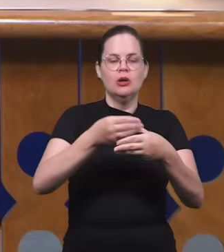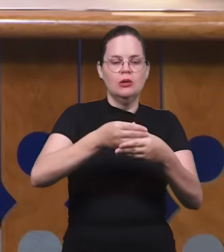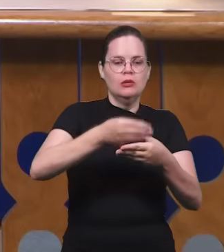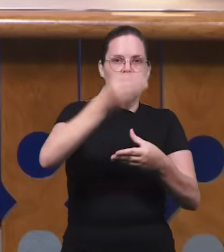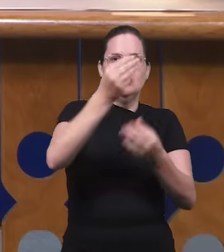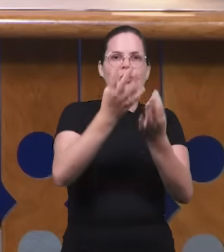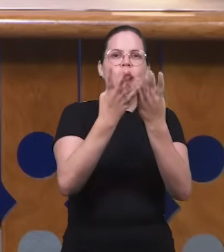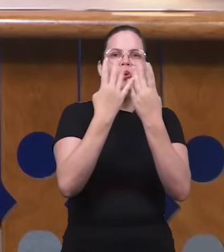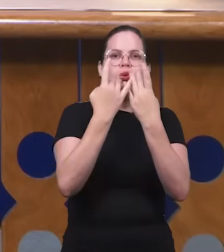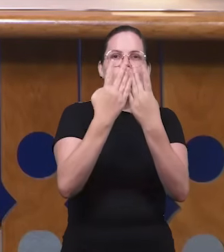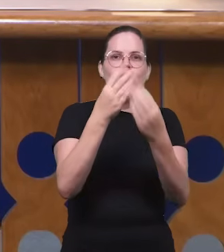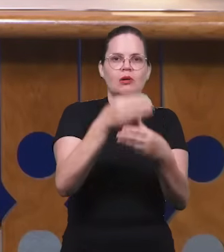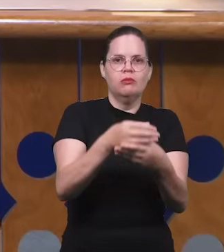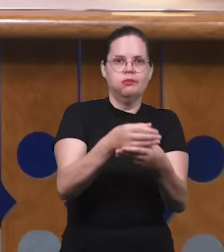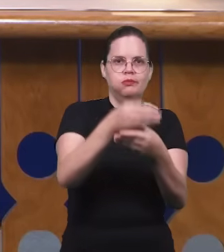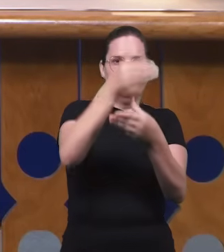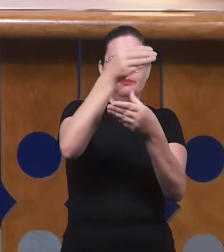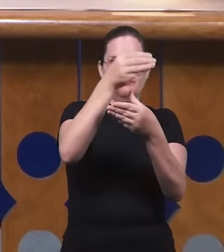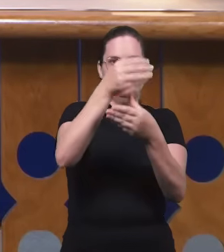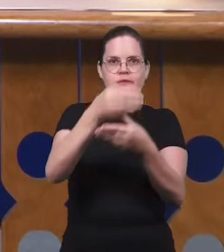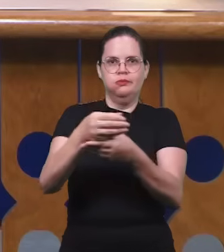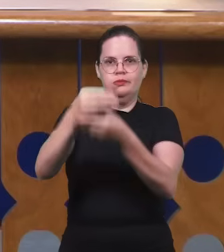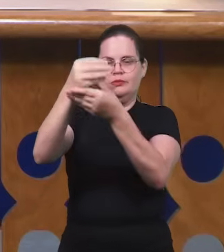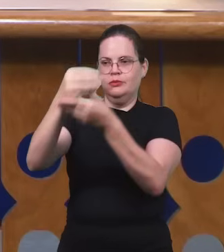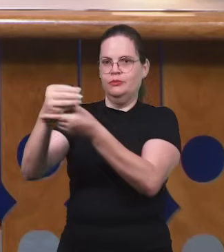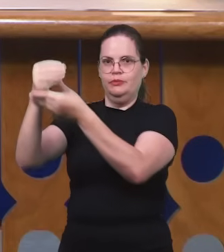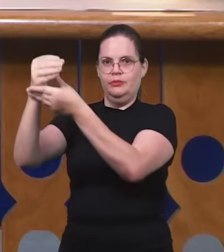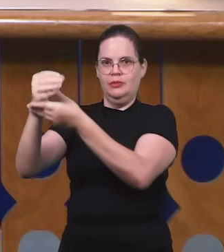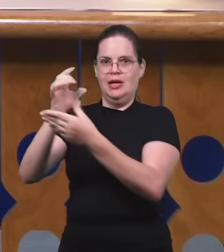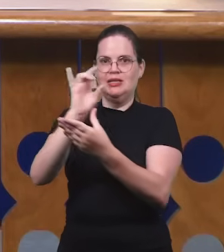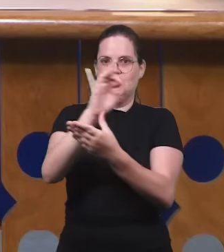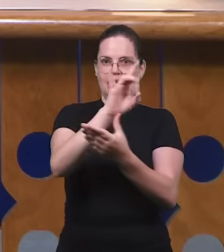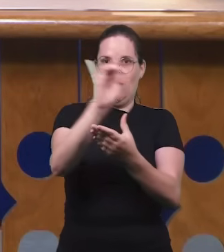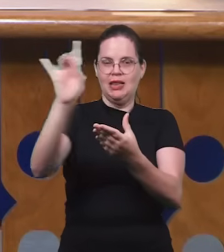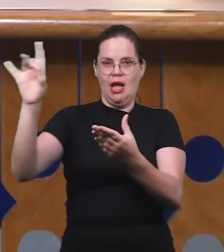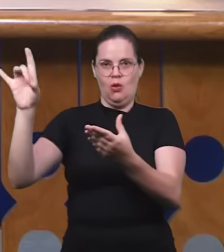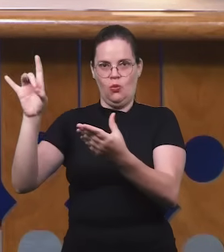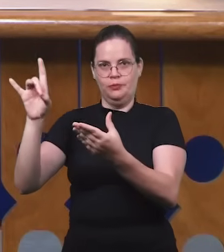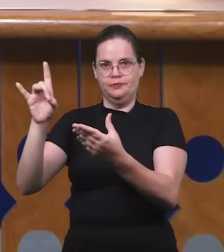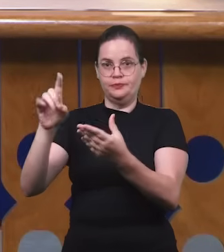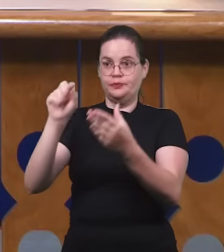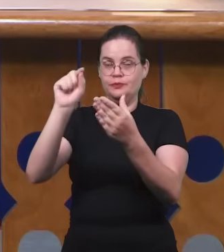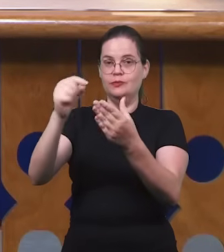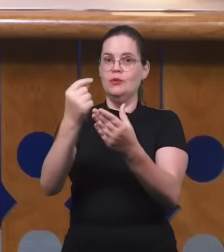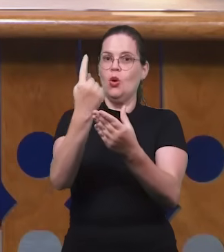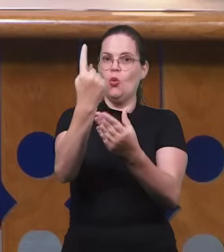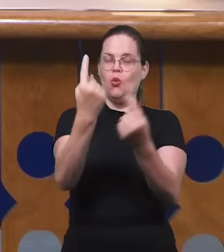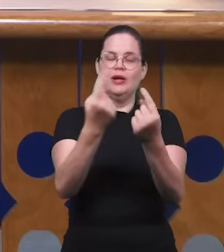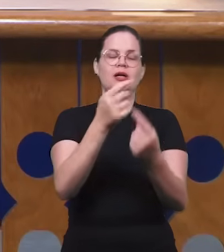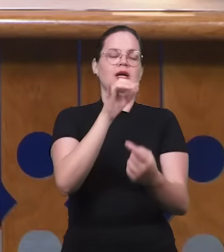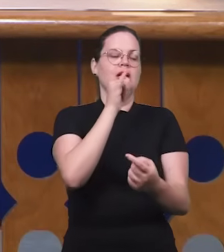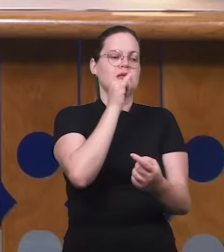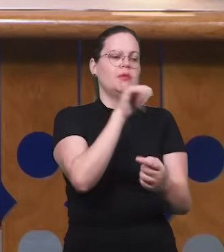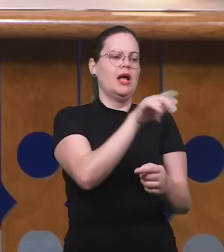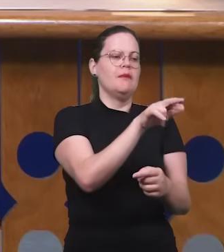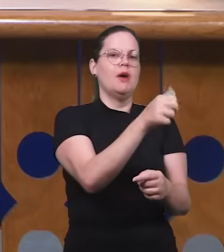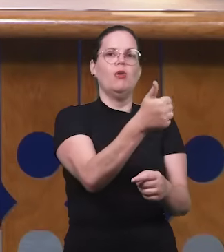irmãos e os feixes de lenha dos irmãos se dobravam diante do feixe de lenha